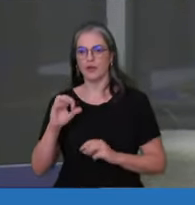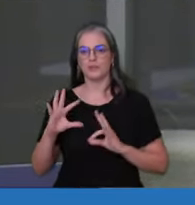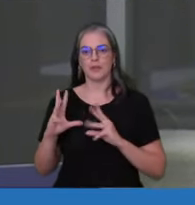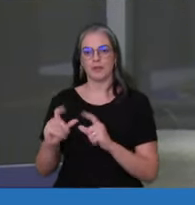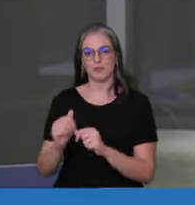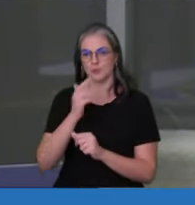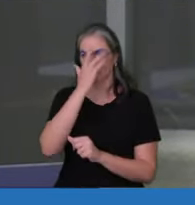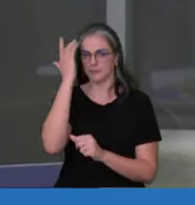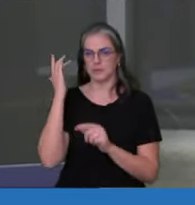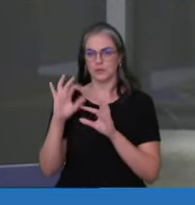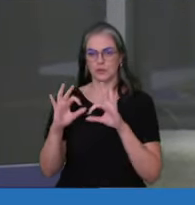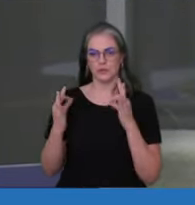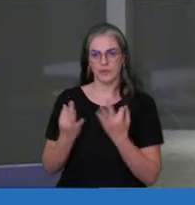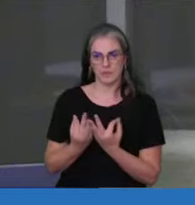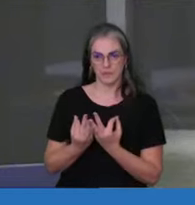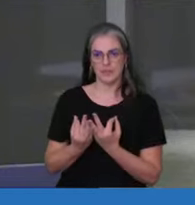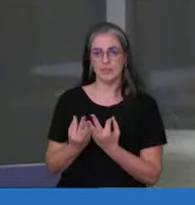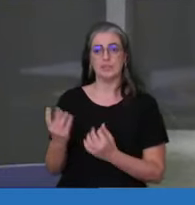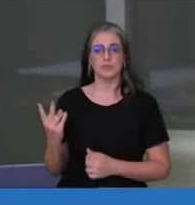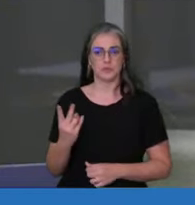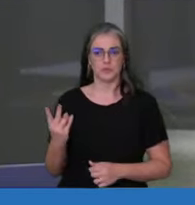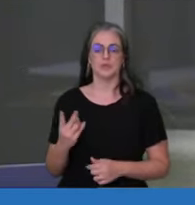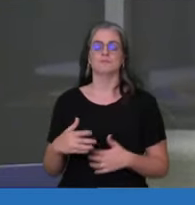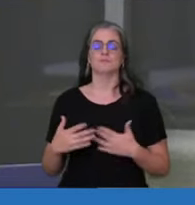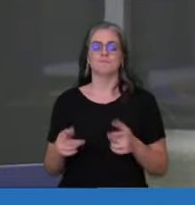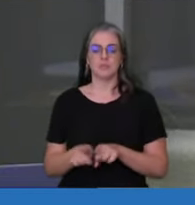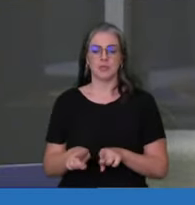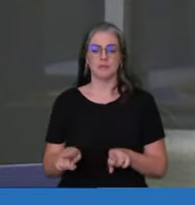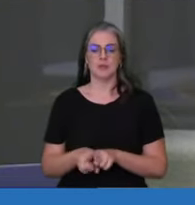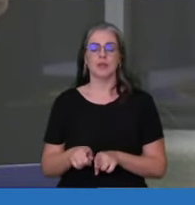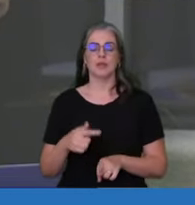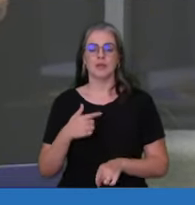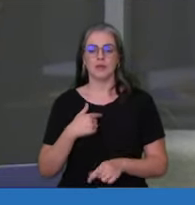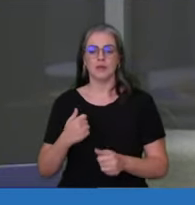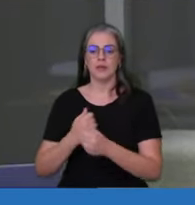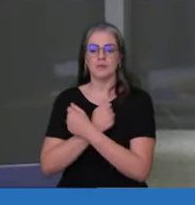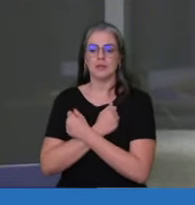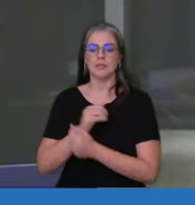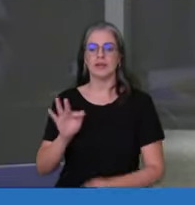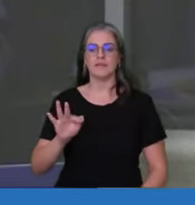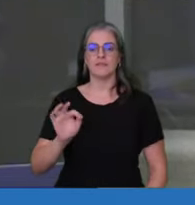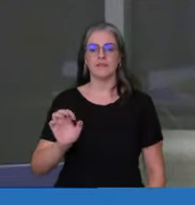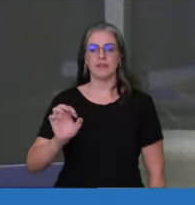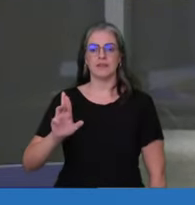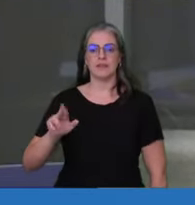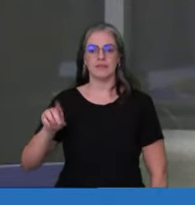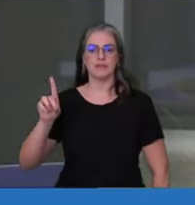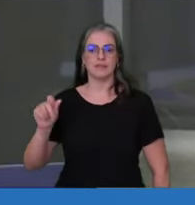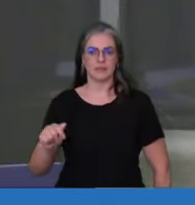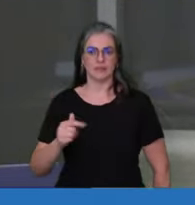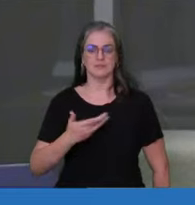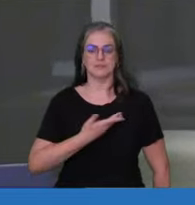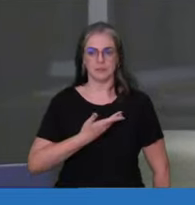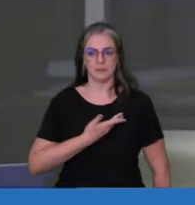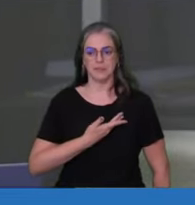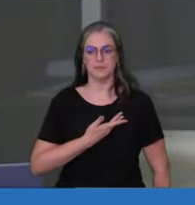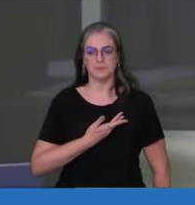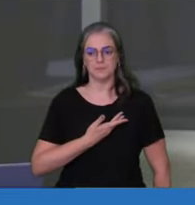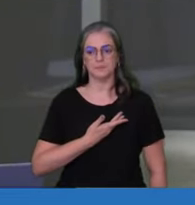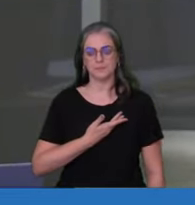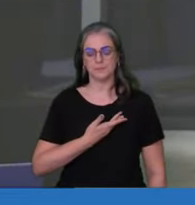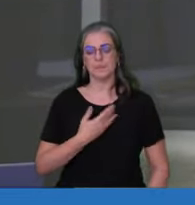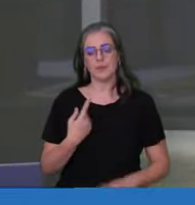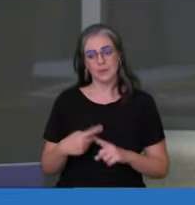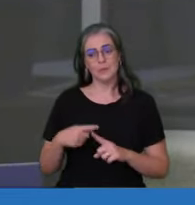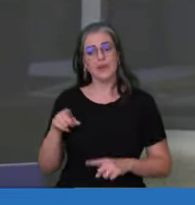Marielle e do Anderson. Queria também abraçar a Fernanda, nossa amiga, porque ela é uma